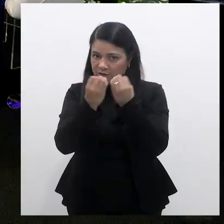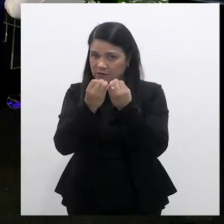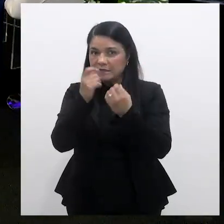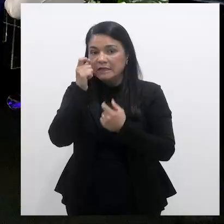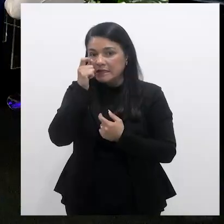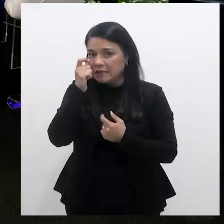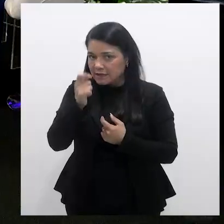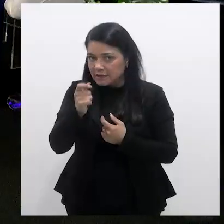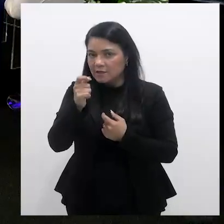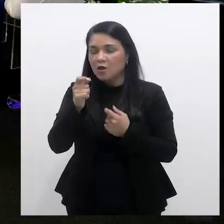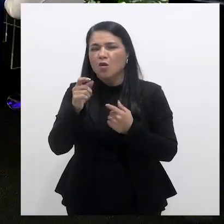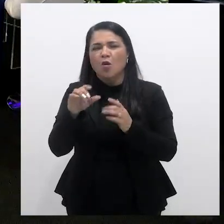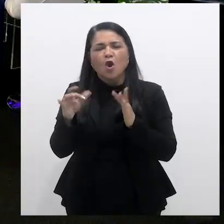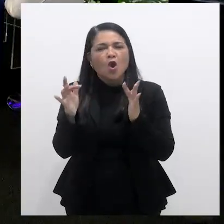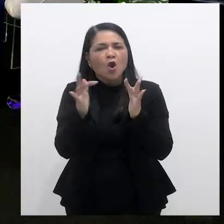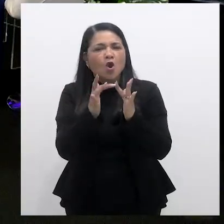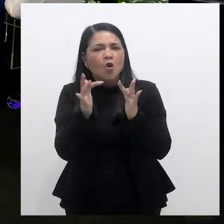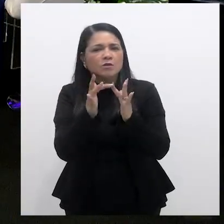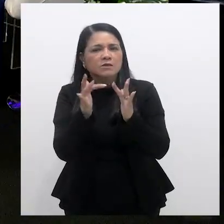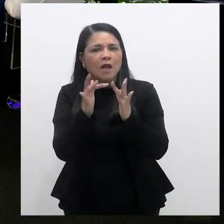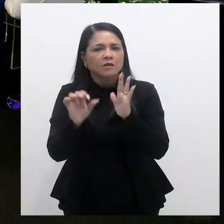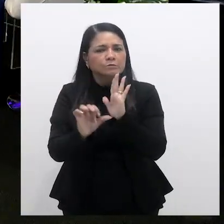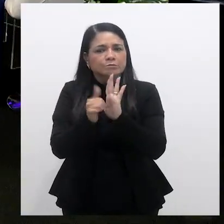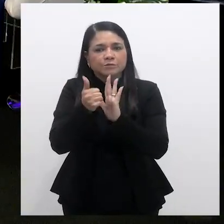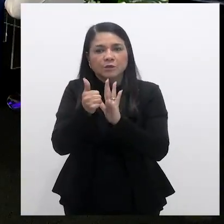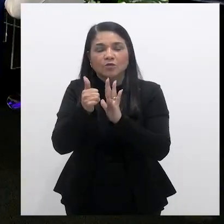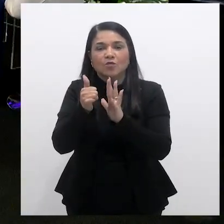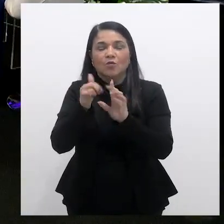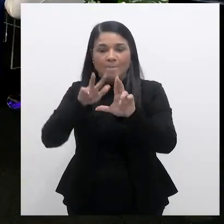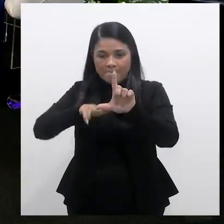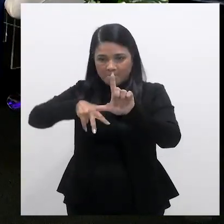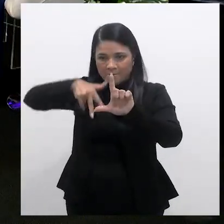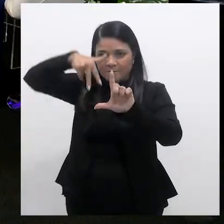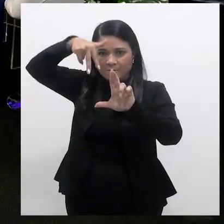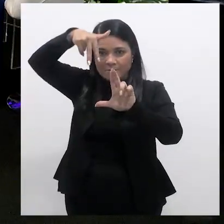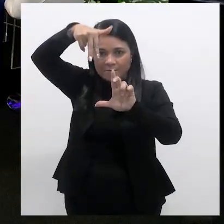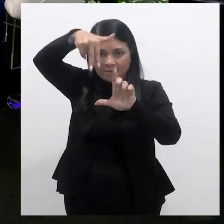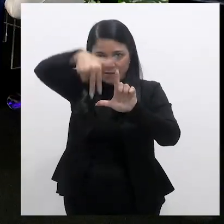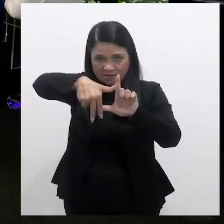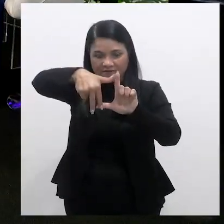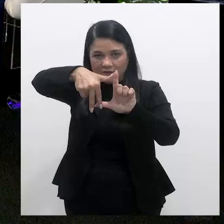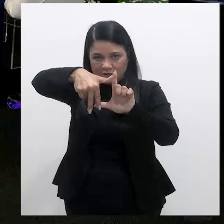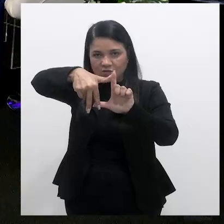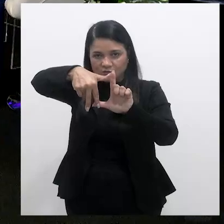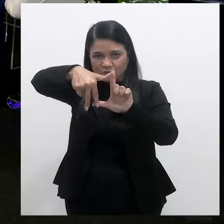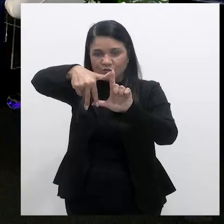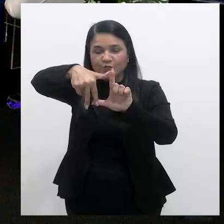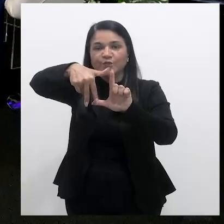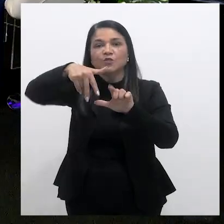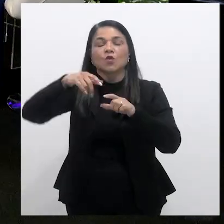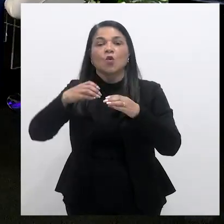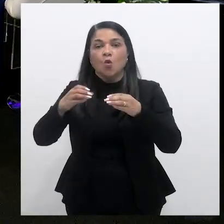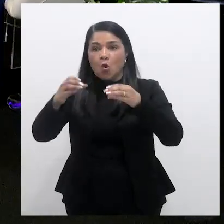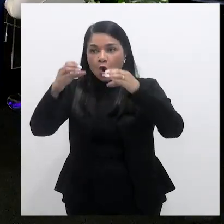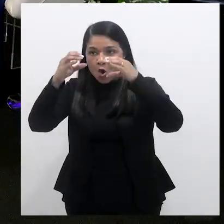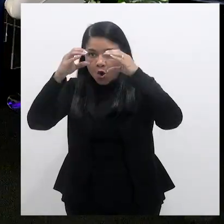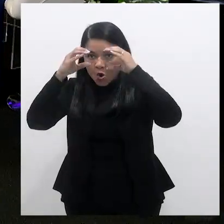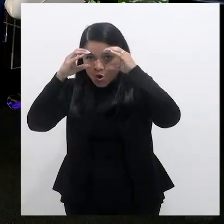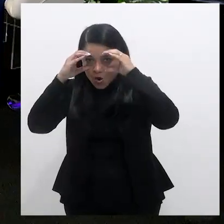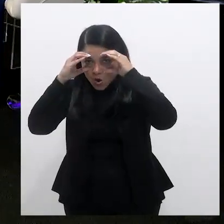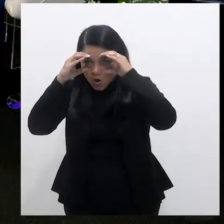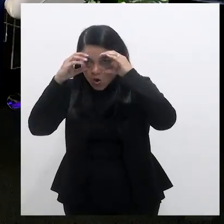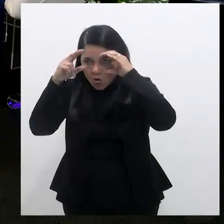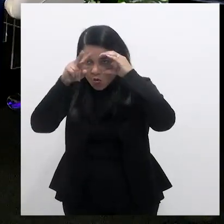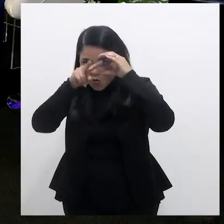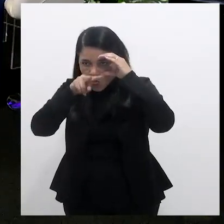bem interessante, porque é o primeiro contato, muitas vezes, deles com o metaverso, com a questão do óculos,